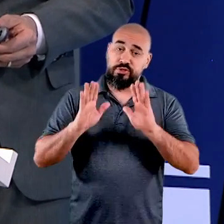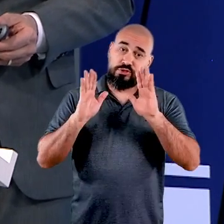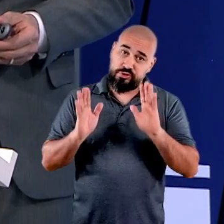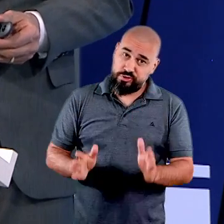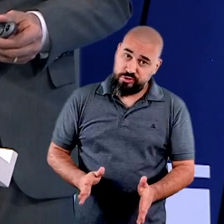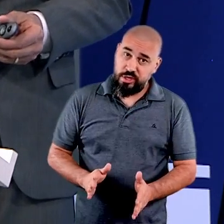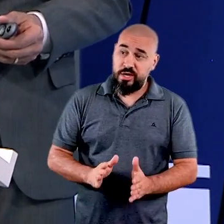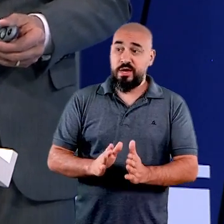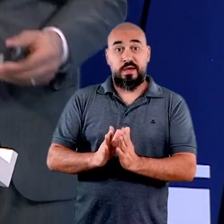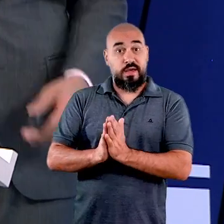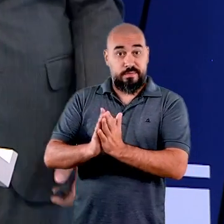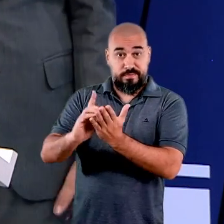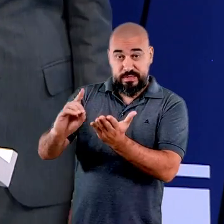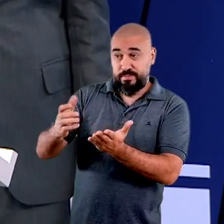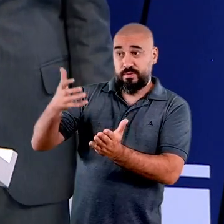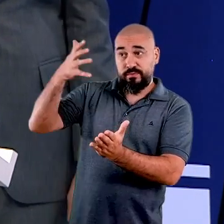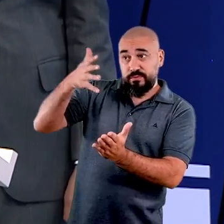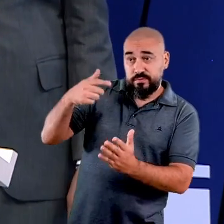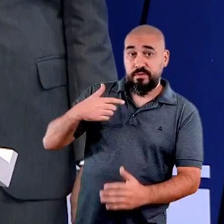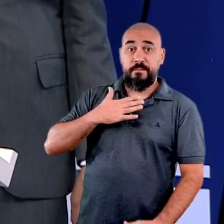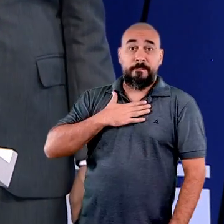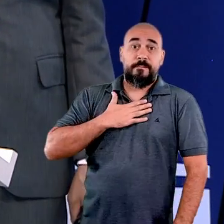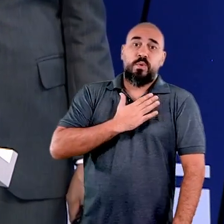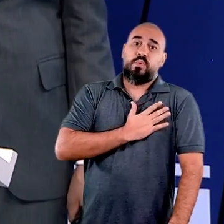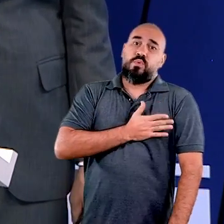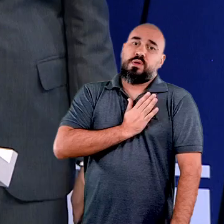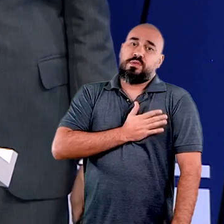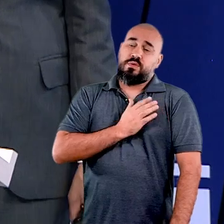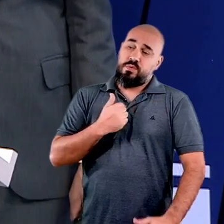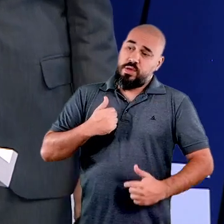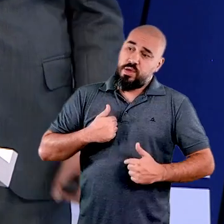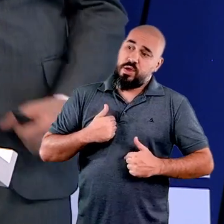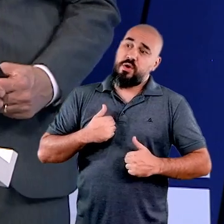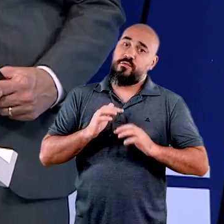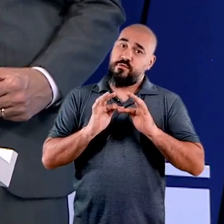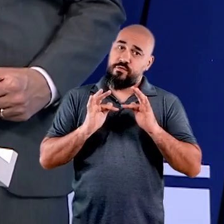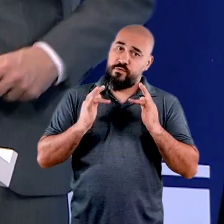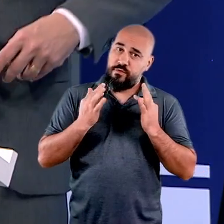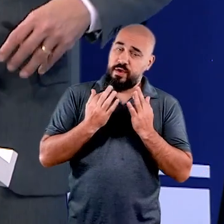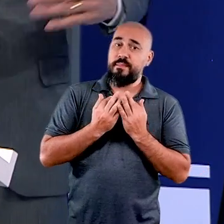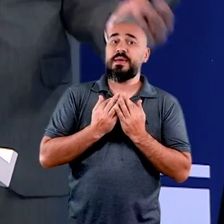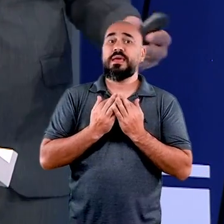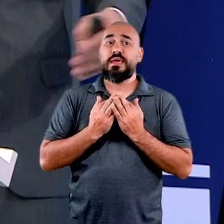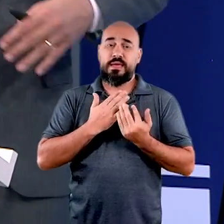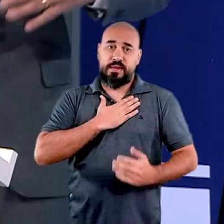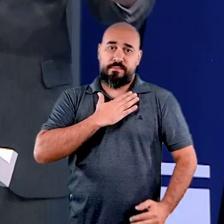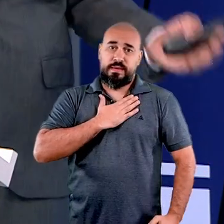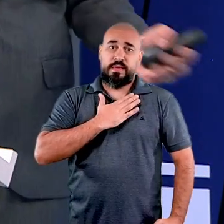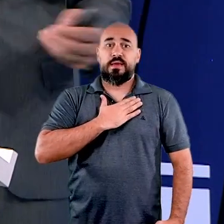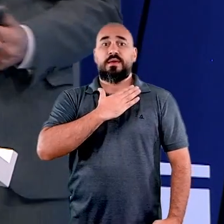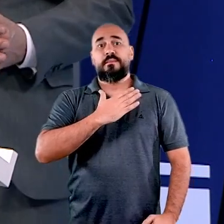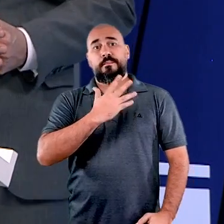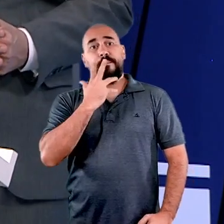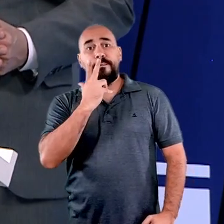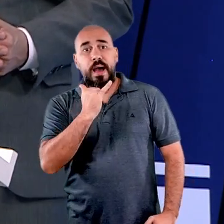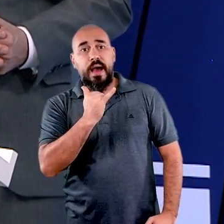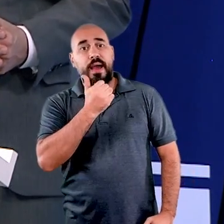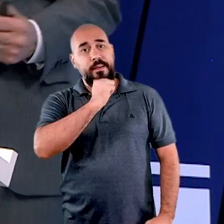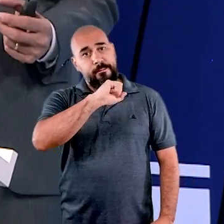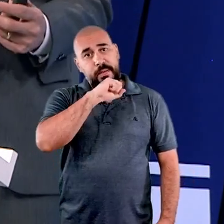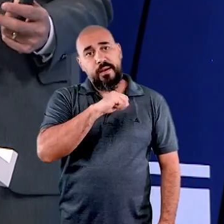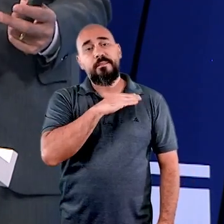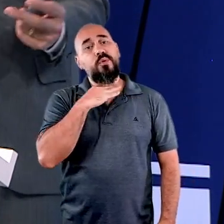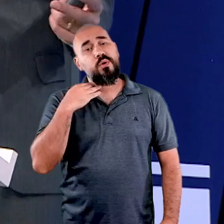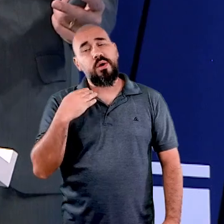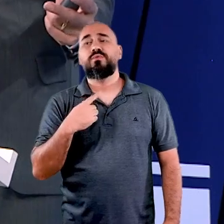Bíblia para confortar o meu coração, quando eu perdi pessoas queridas, pessoas da minha família, pessoas próximas.